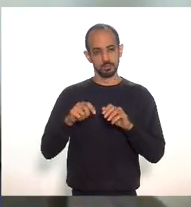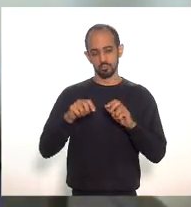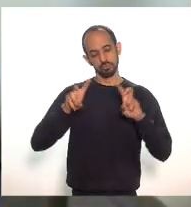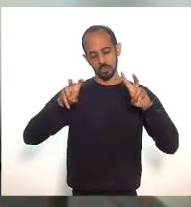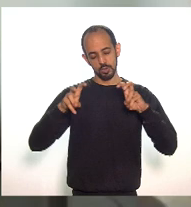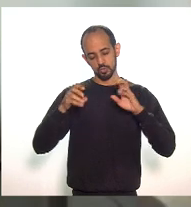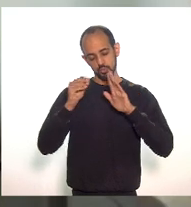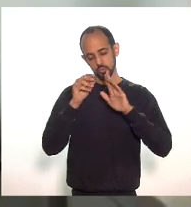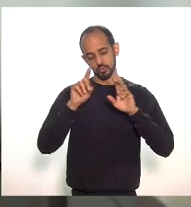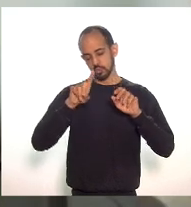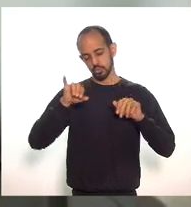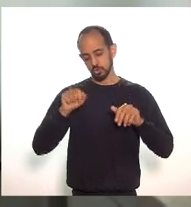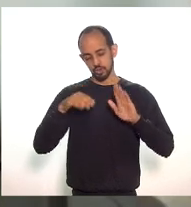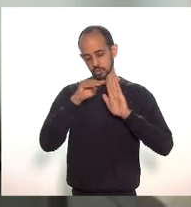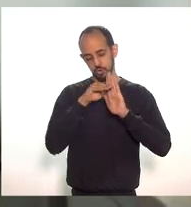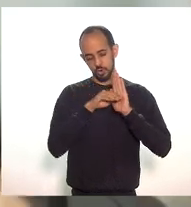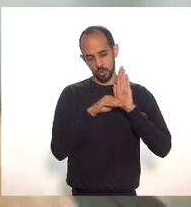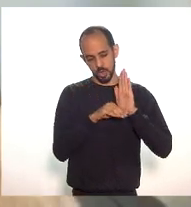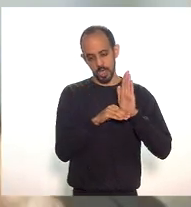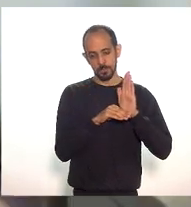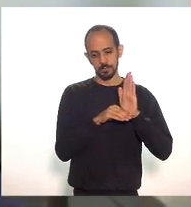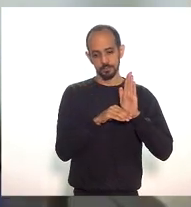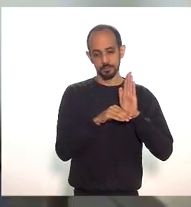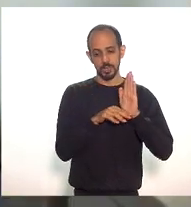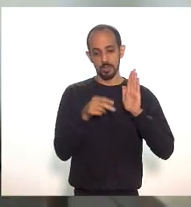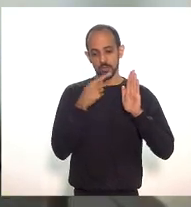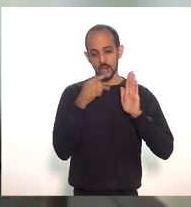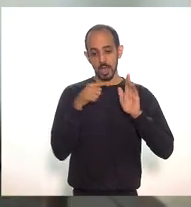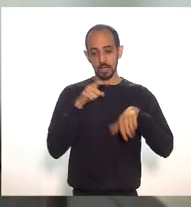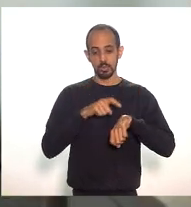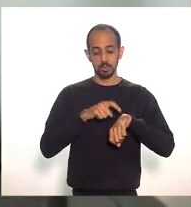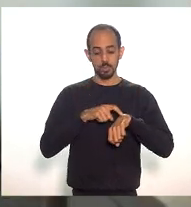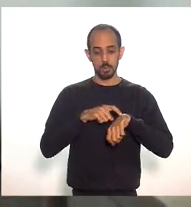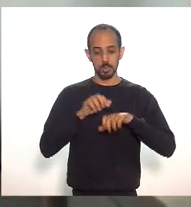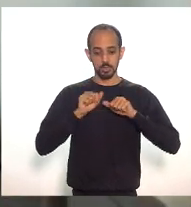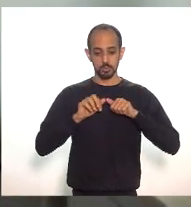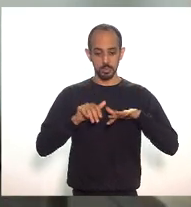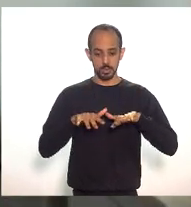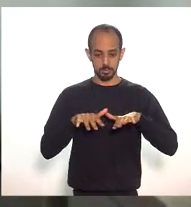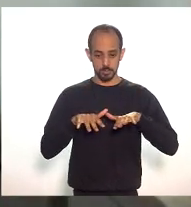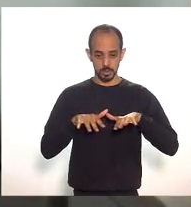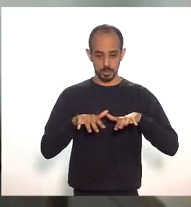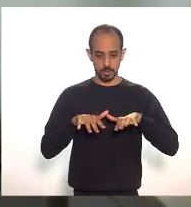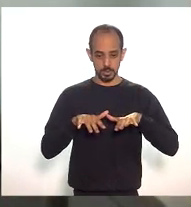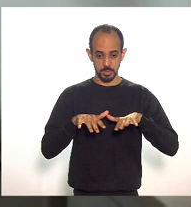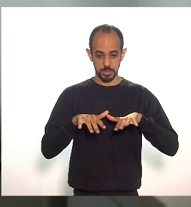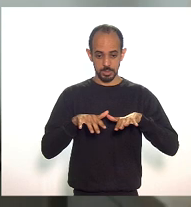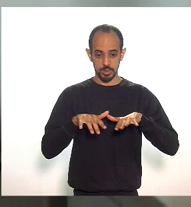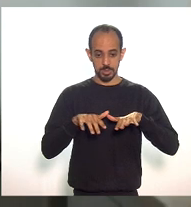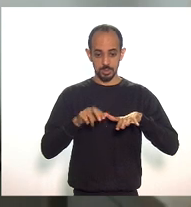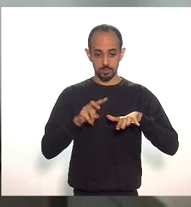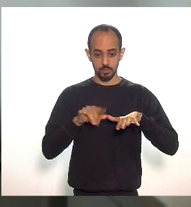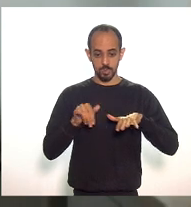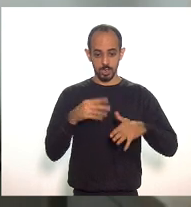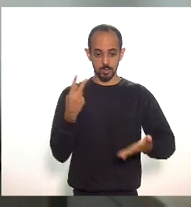em dezembro e nem período de pano M Avelar